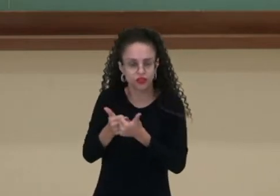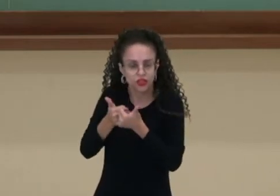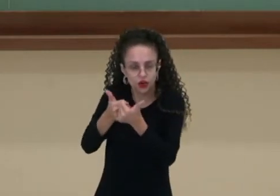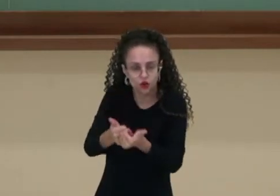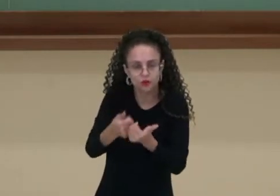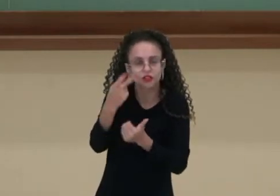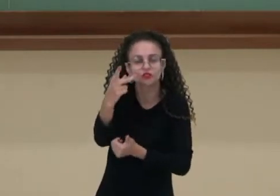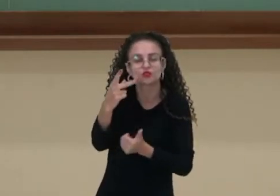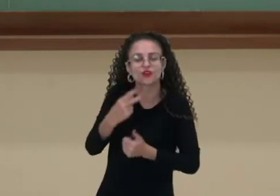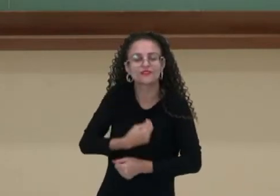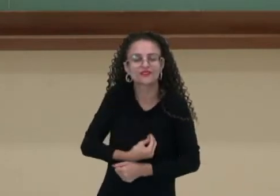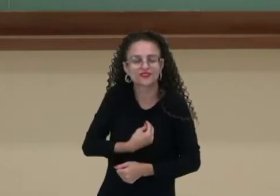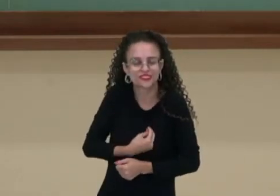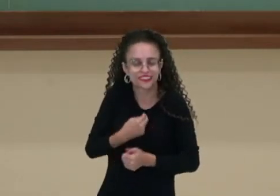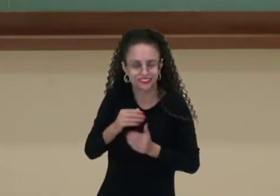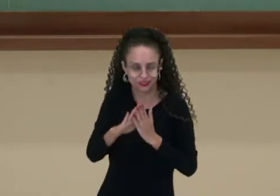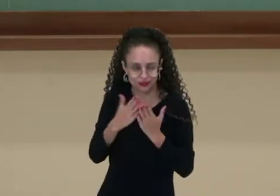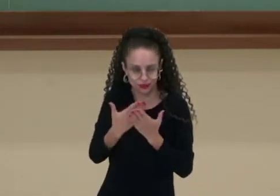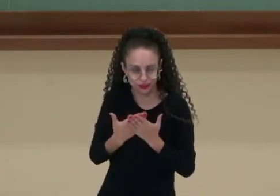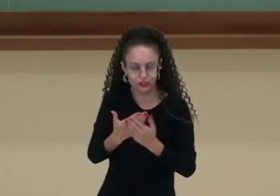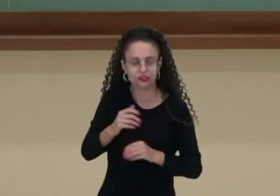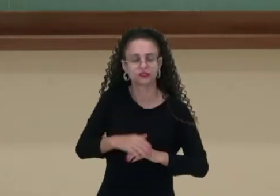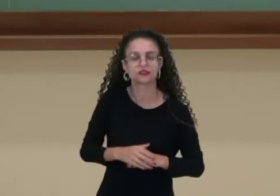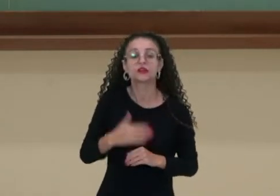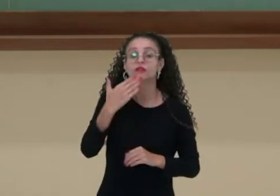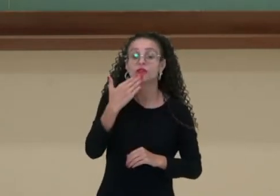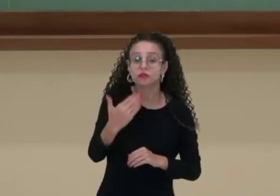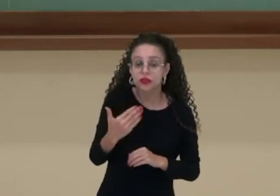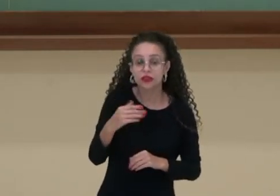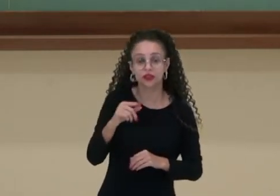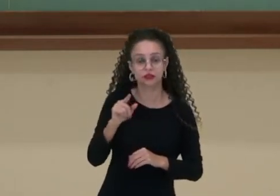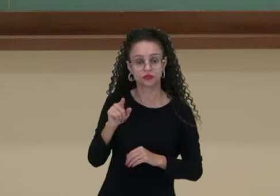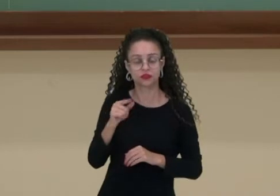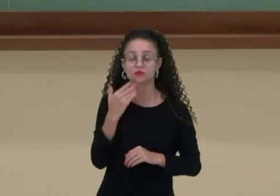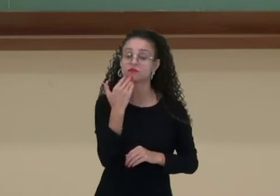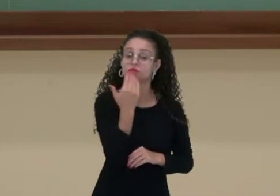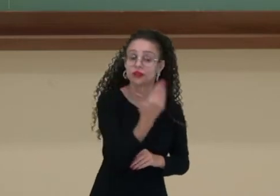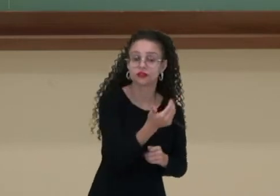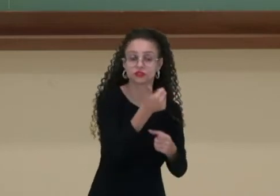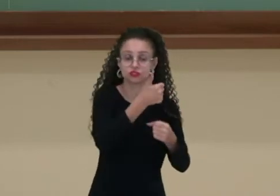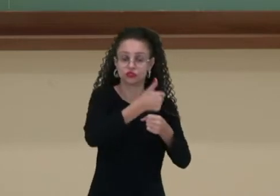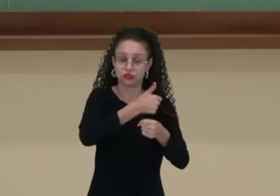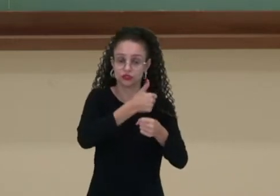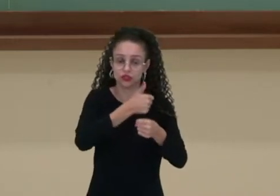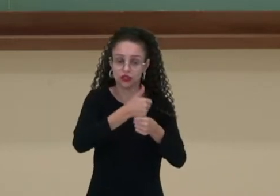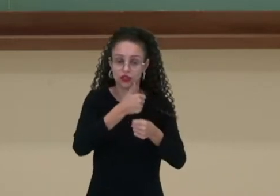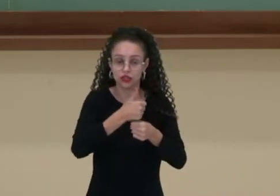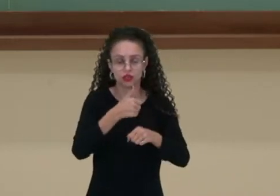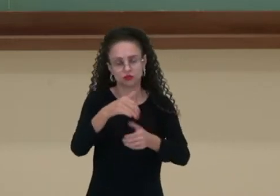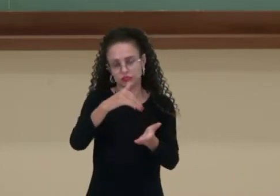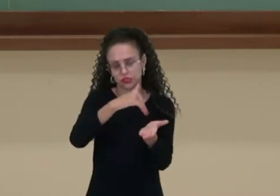vida escolar. E peça, junto com a escola, na direção, na